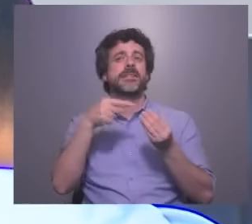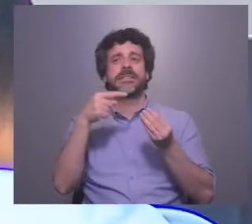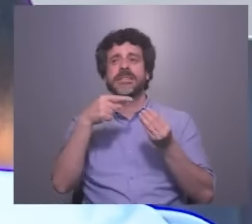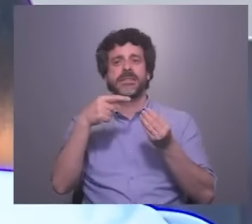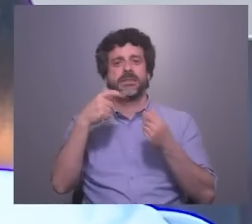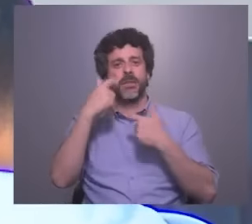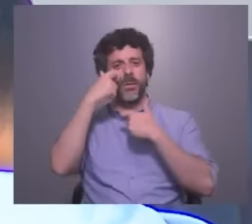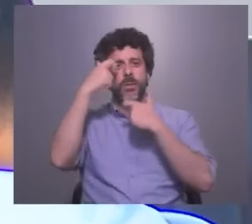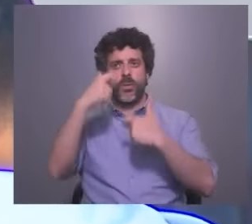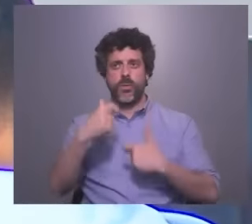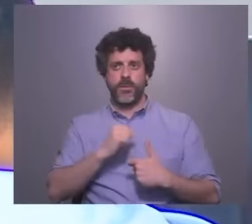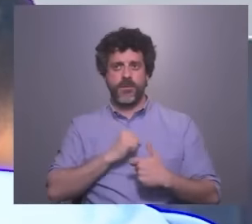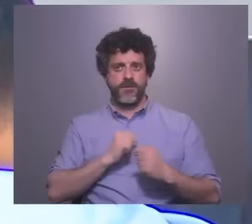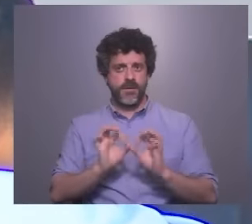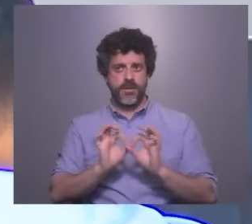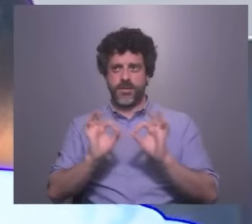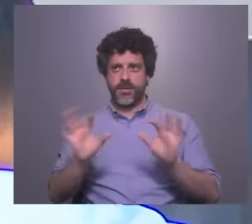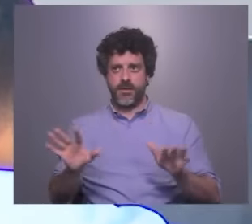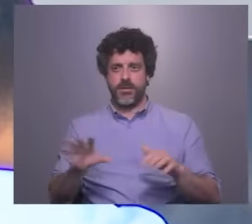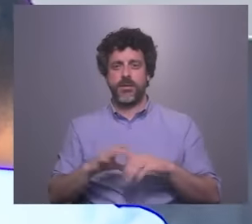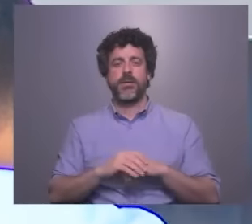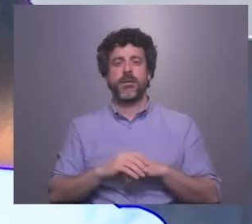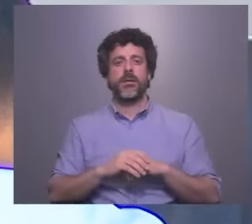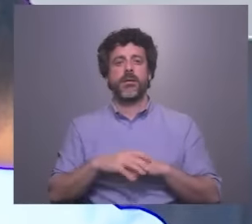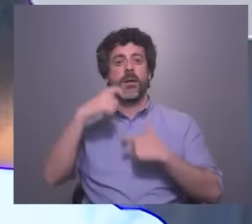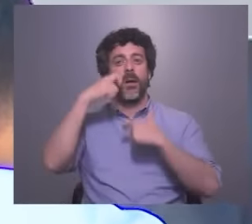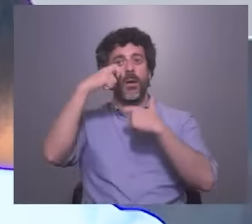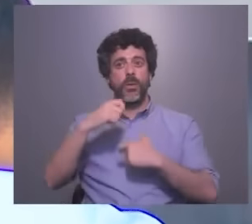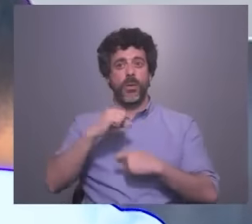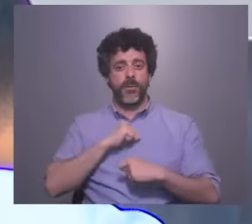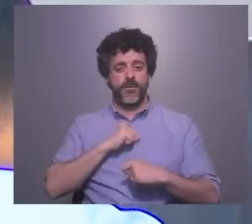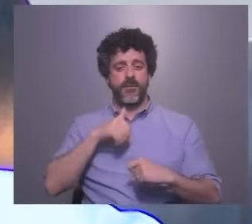seus discípulos, dizendo: